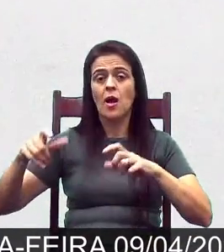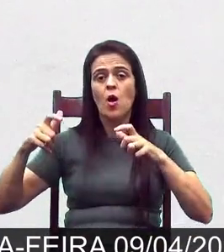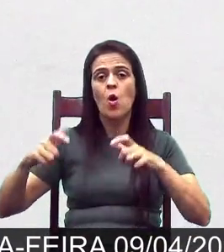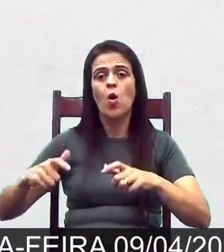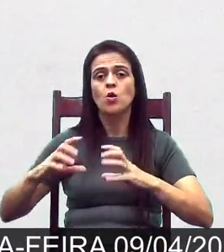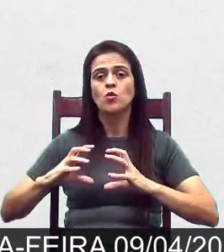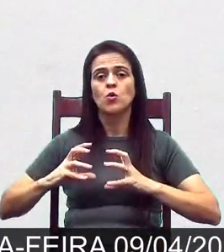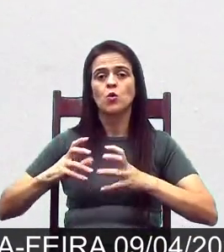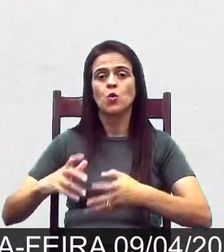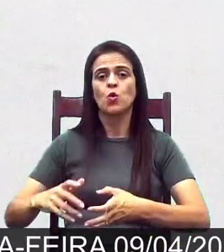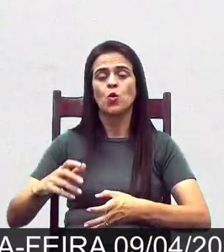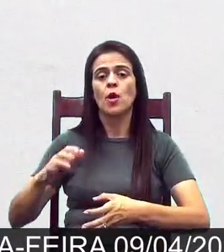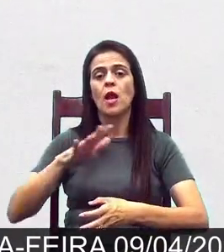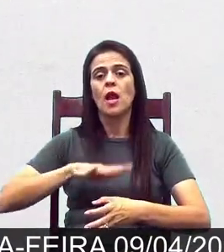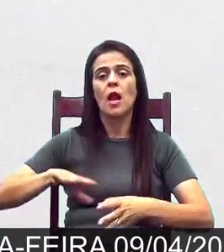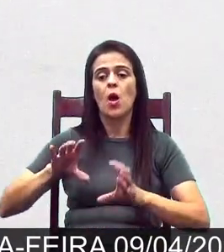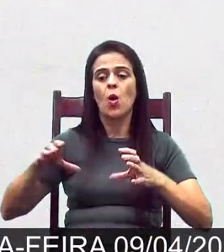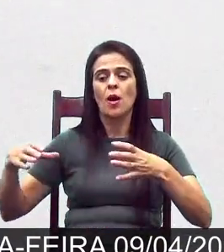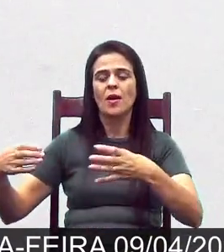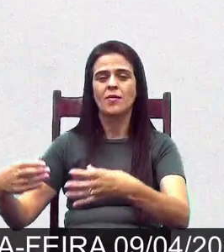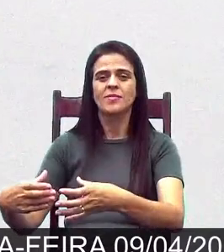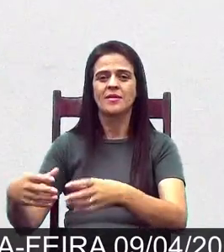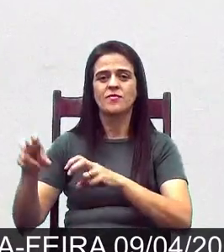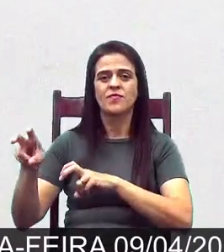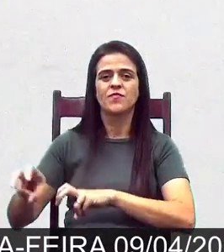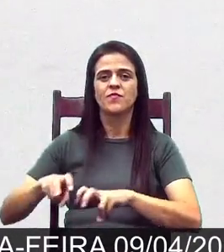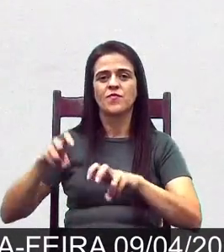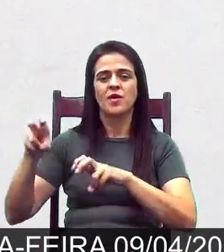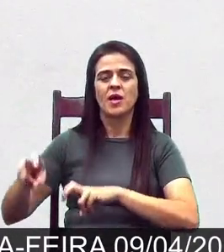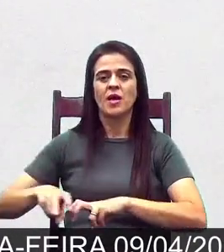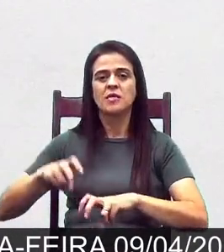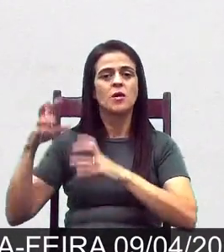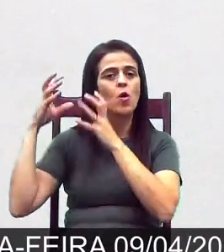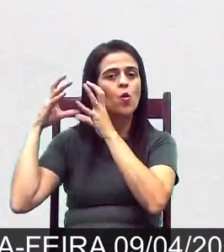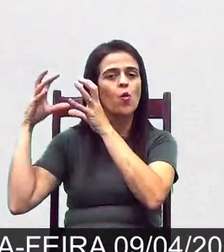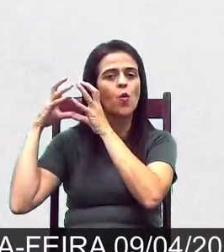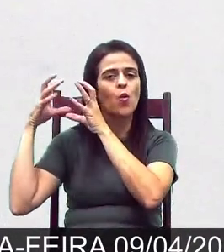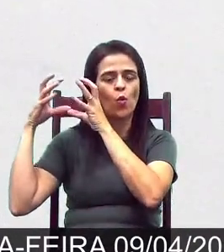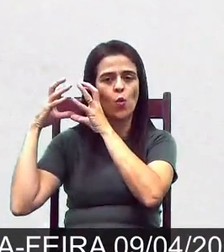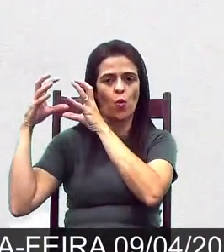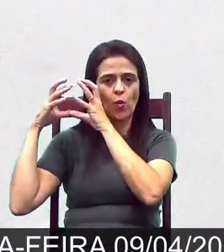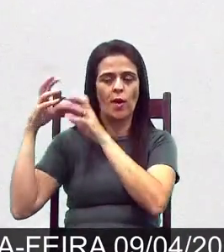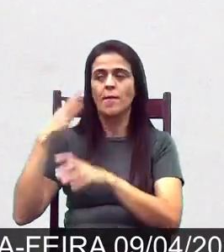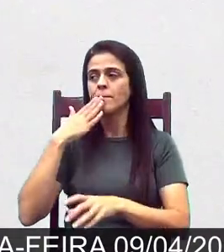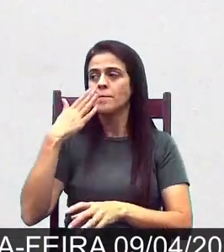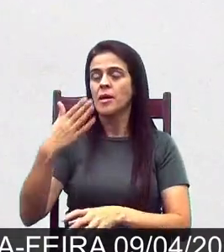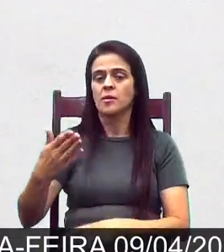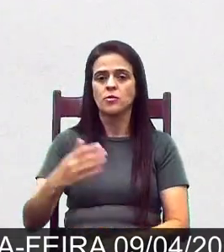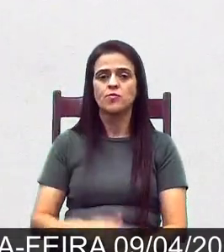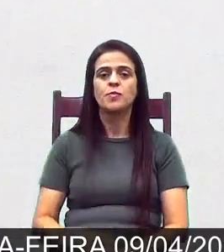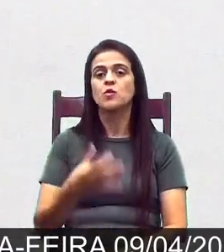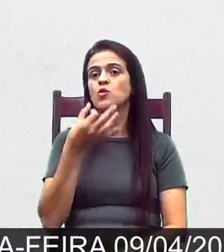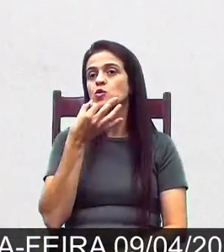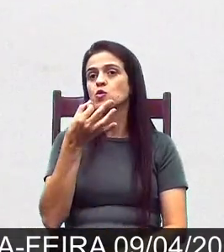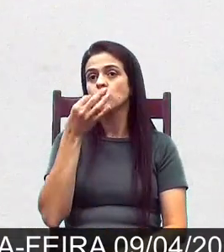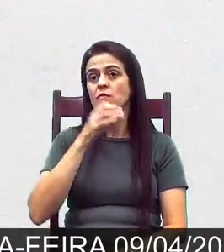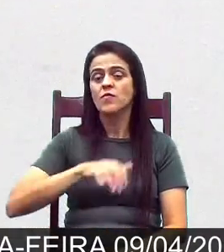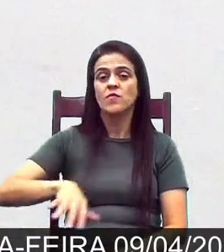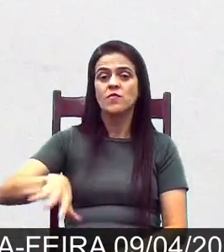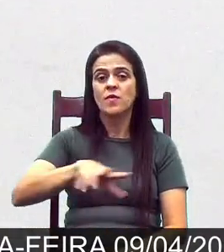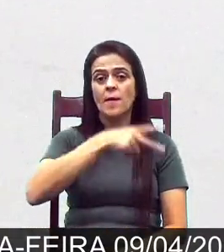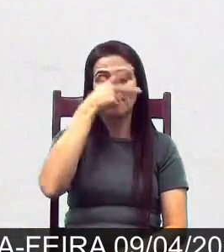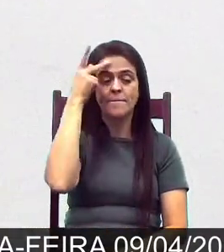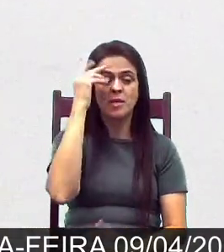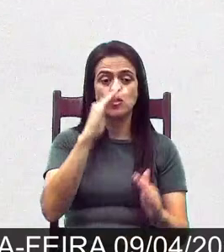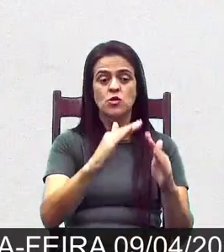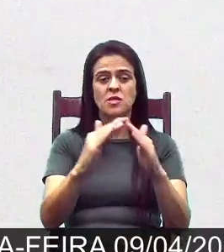estradas da região dos Coqueiros, na zona rural, no município de Catalão. Justificativa: fazendeiros e